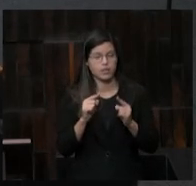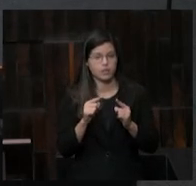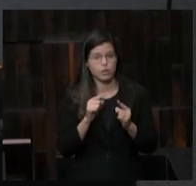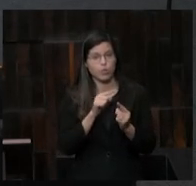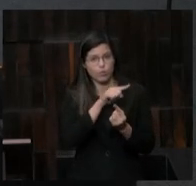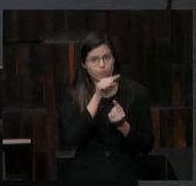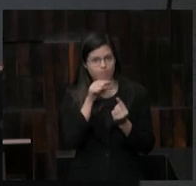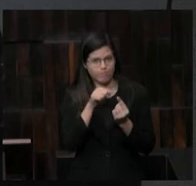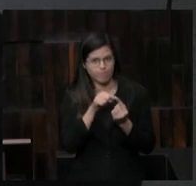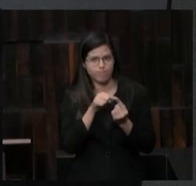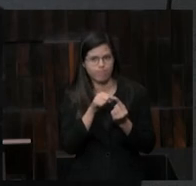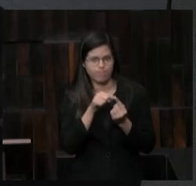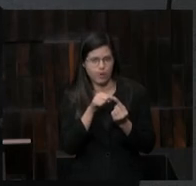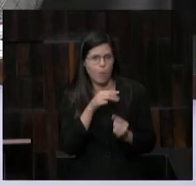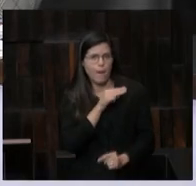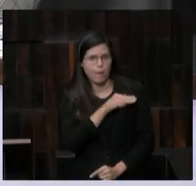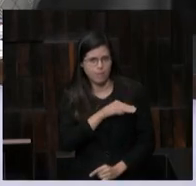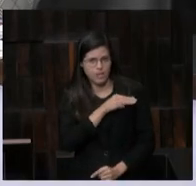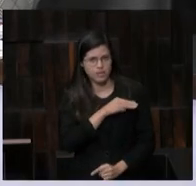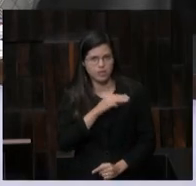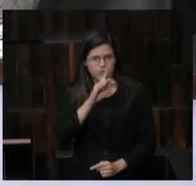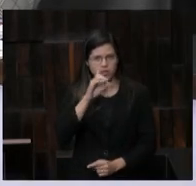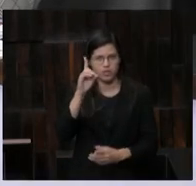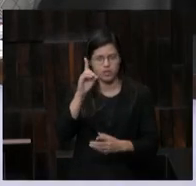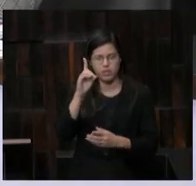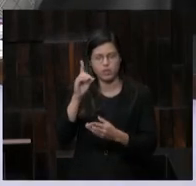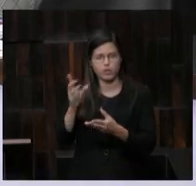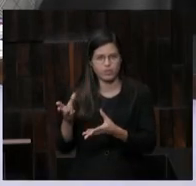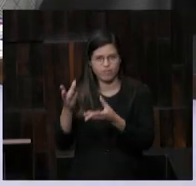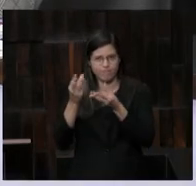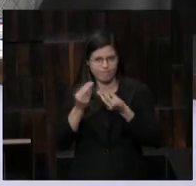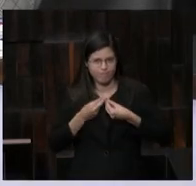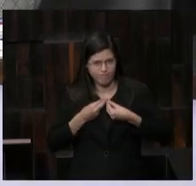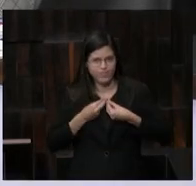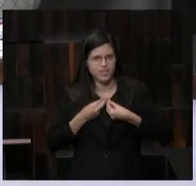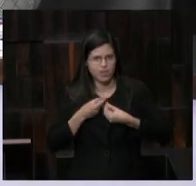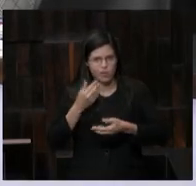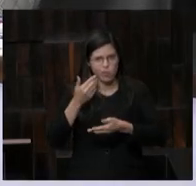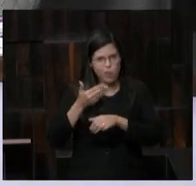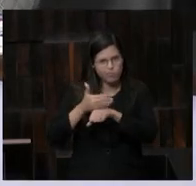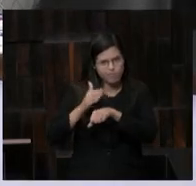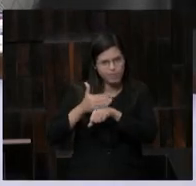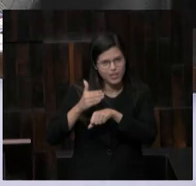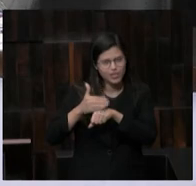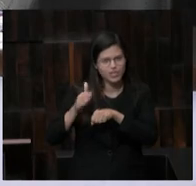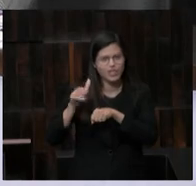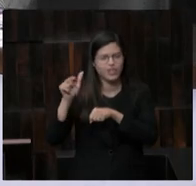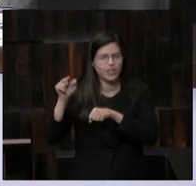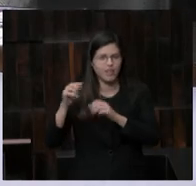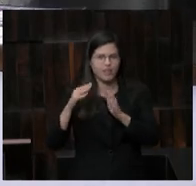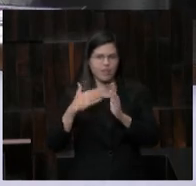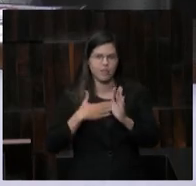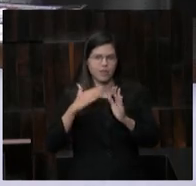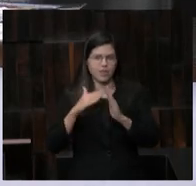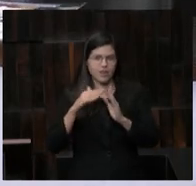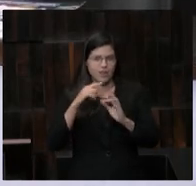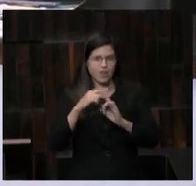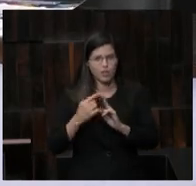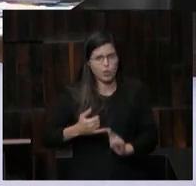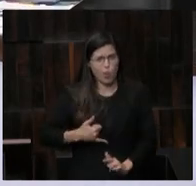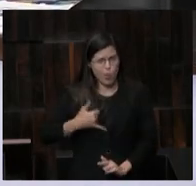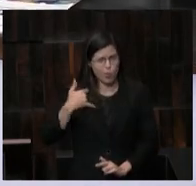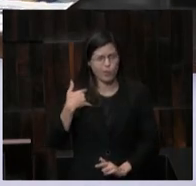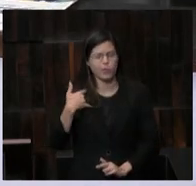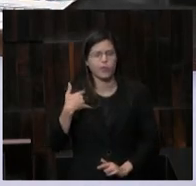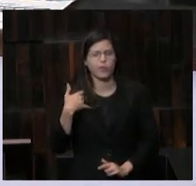que Deus me deu. E eu pratiquei durante muito tempo na minha paróquia, com muito orgulho. E na minha paróquia também